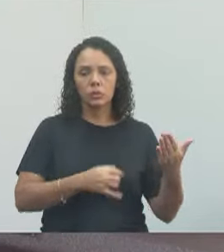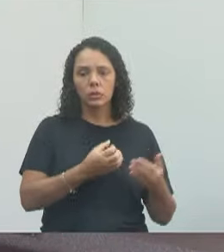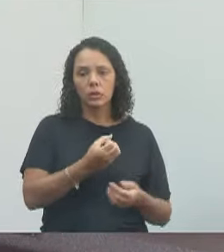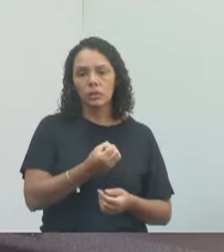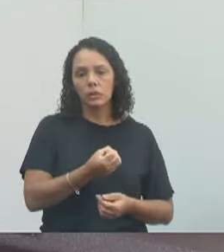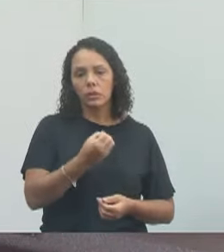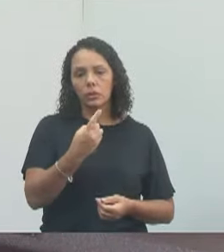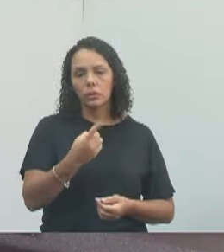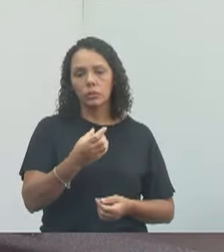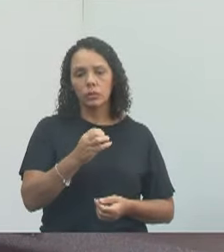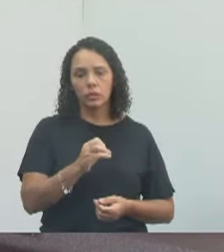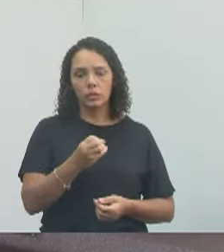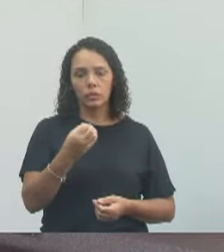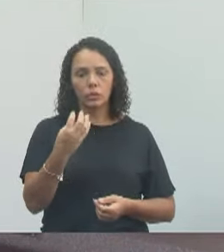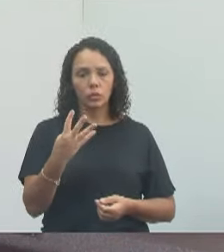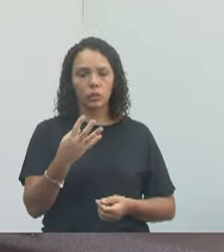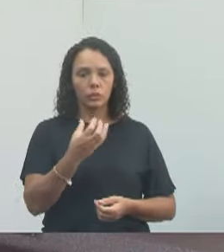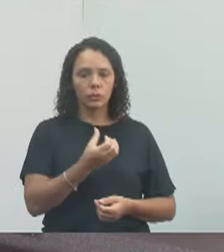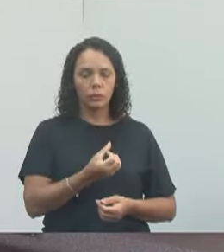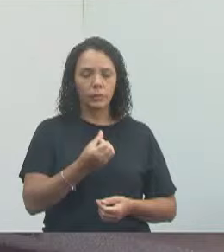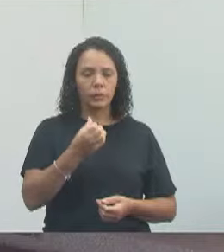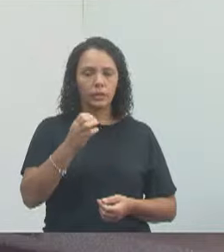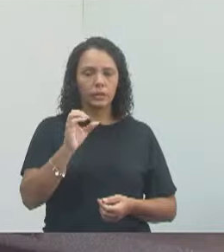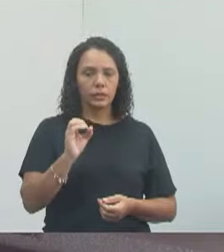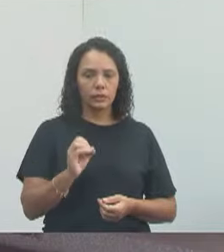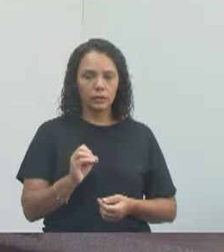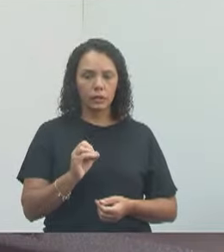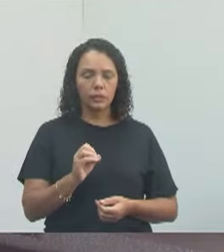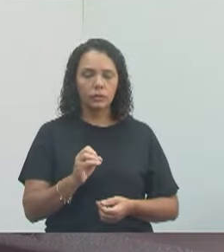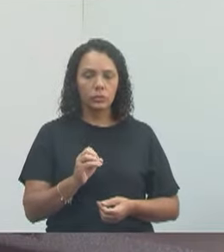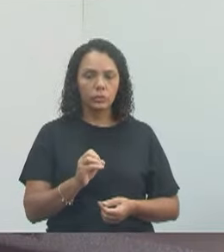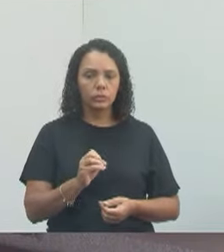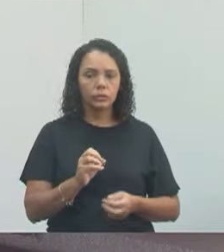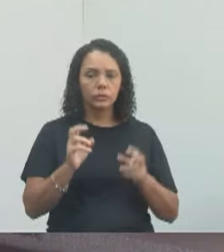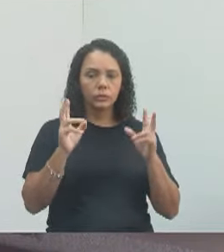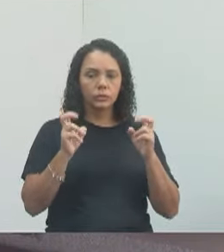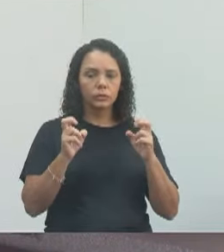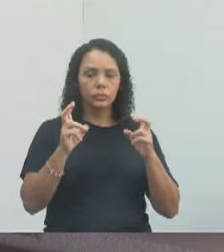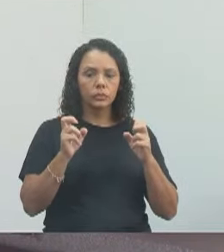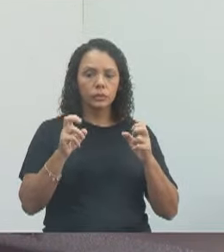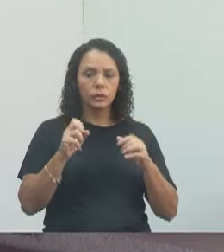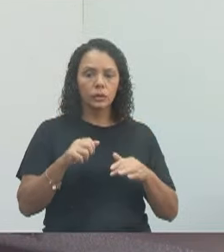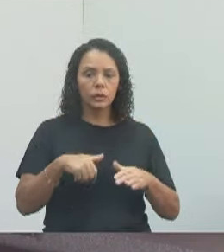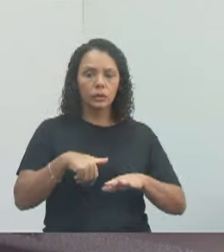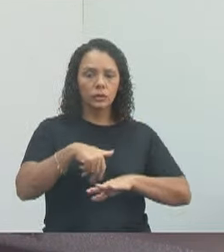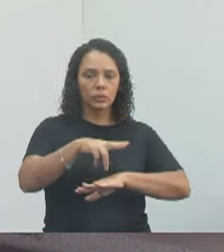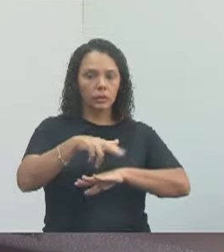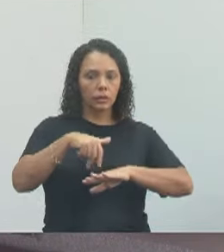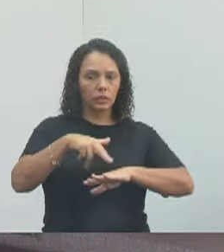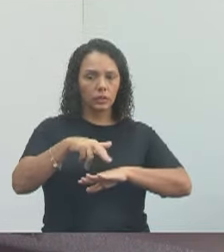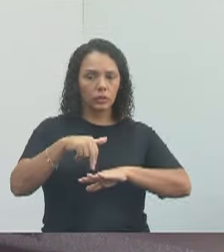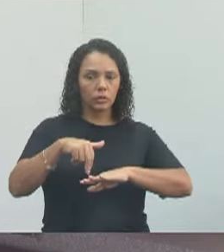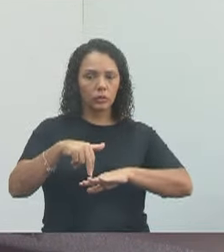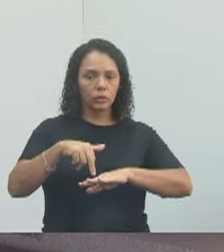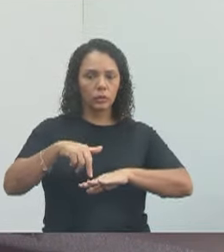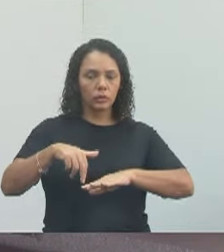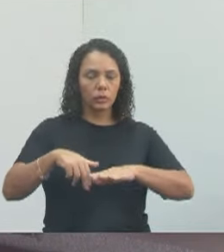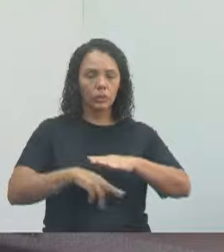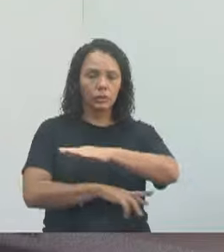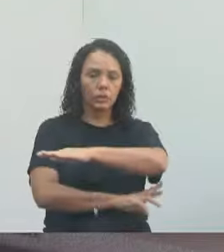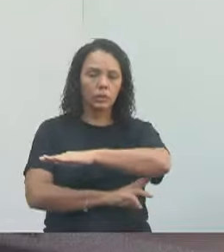01460 de 2022 de 24/10 de2022 travessia de pedestre na ponte